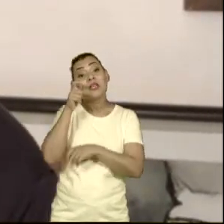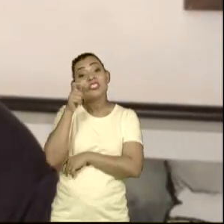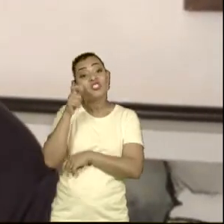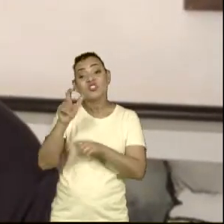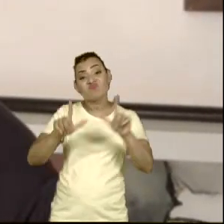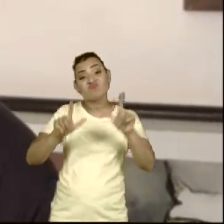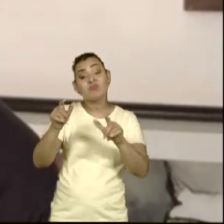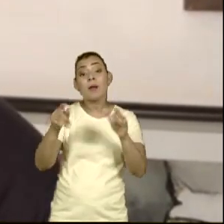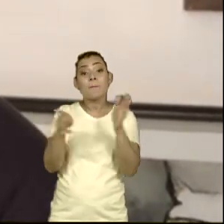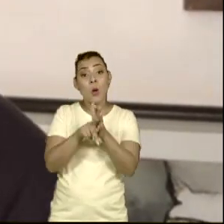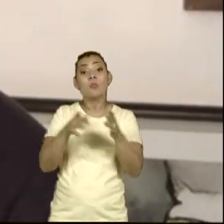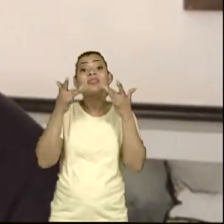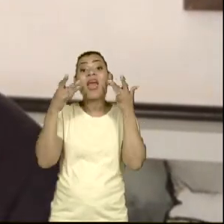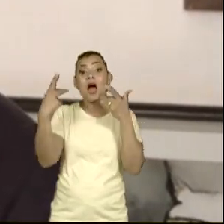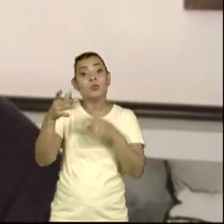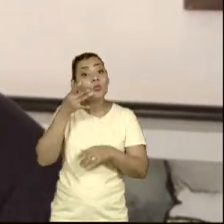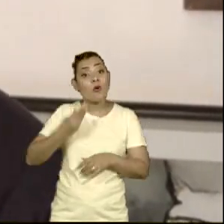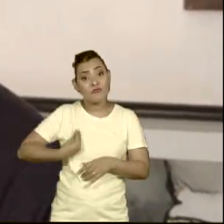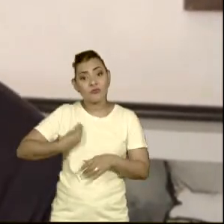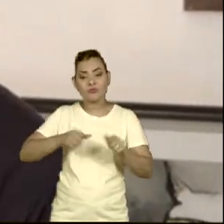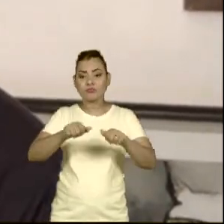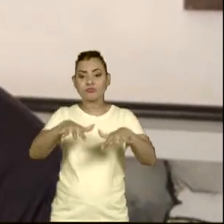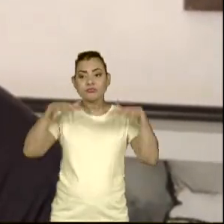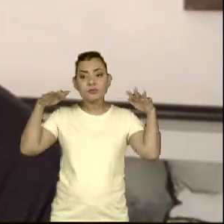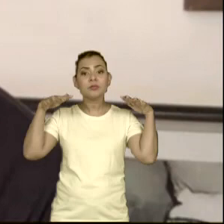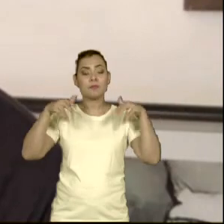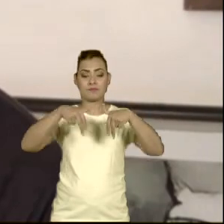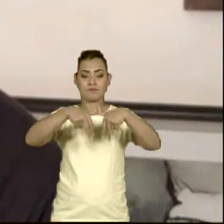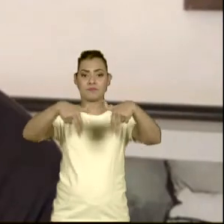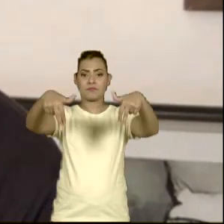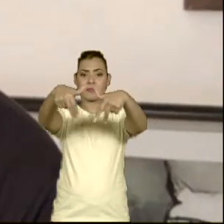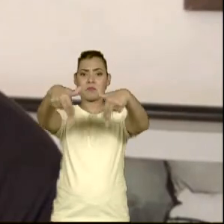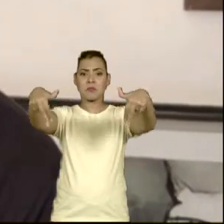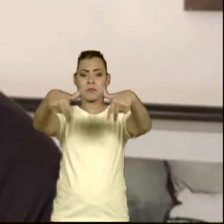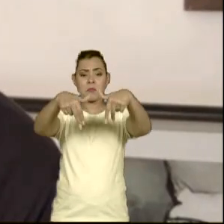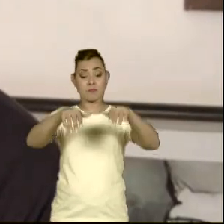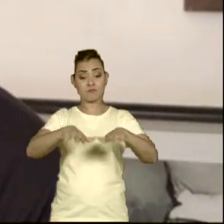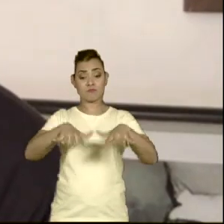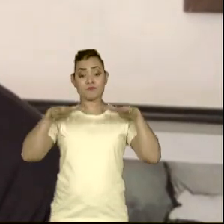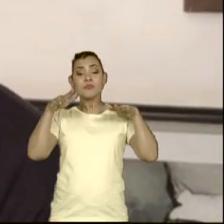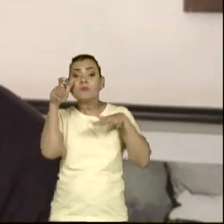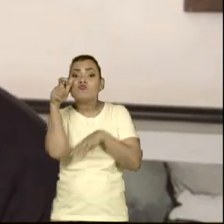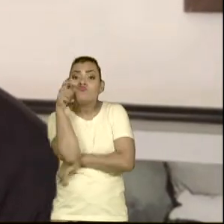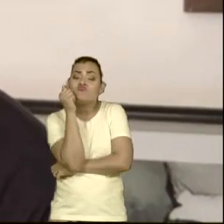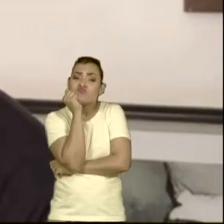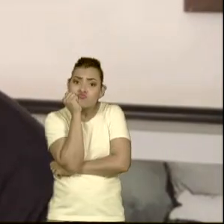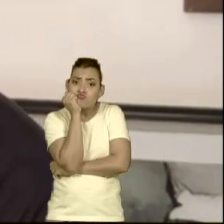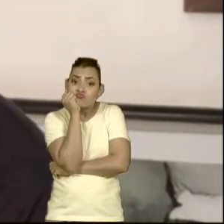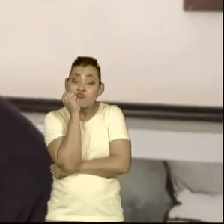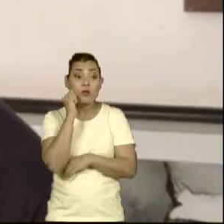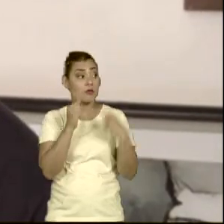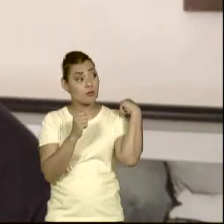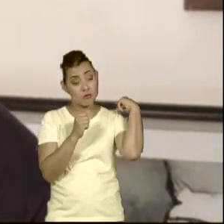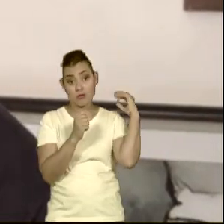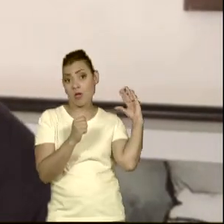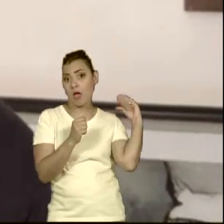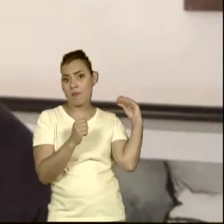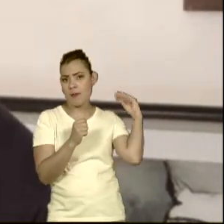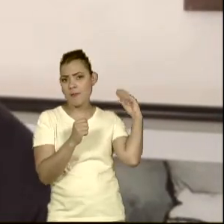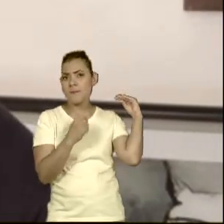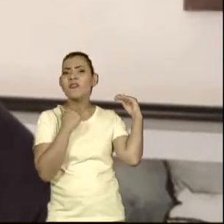espetáculo, espetáculo, infelizmente, eu não lembro, mas eu tava sentado na plateia esperando começar e eu comecei a escutar atrás de mim uma voz